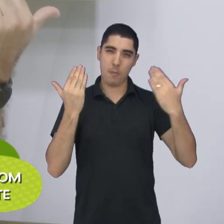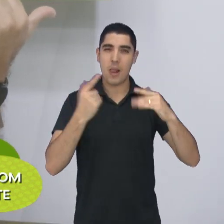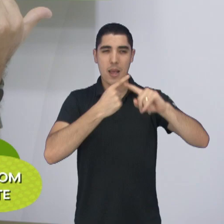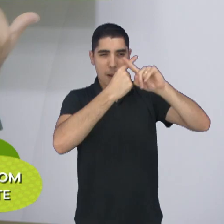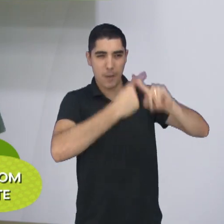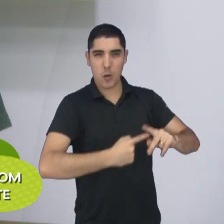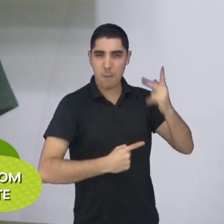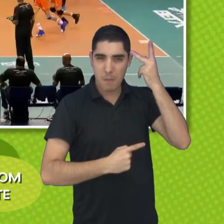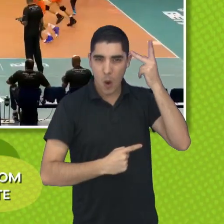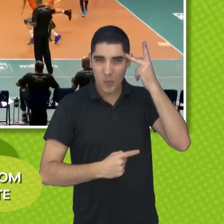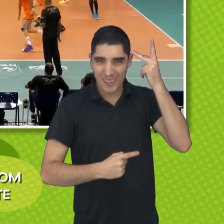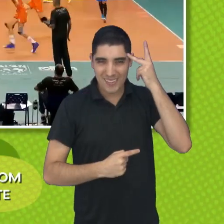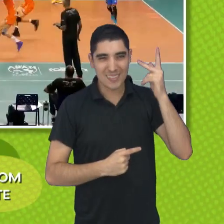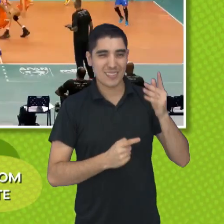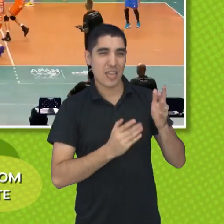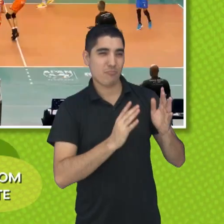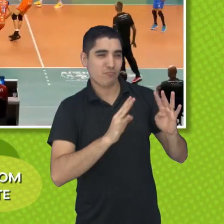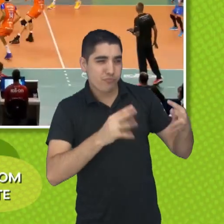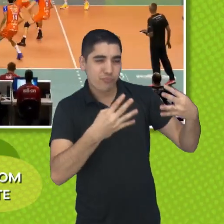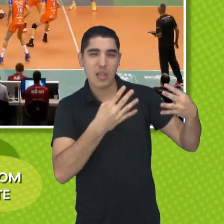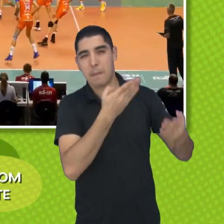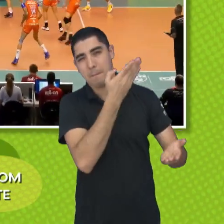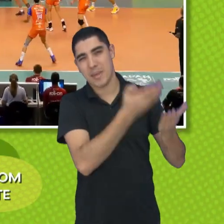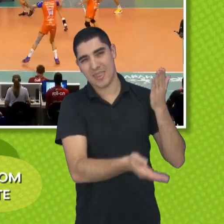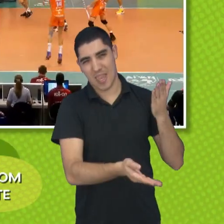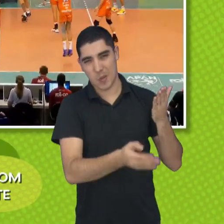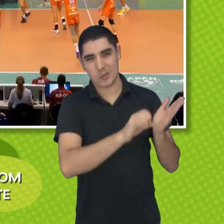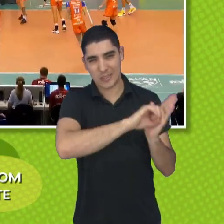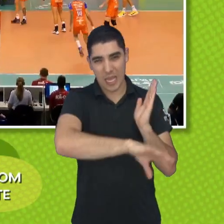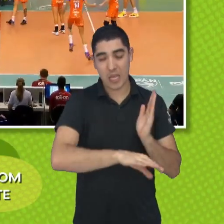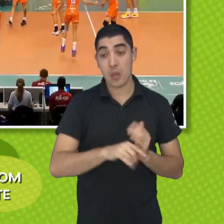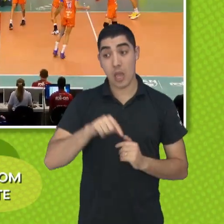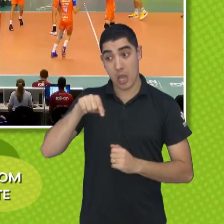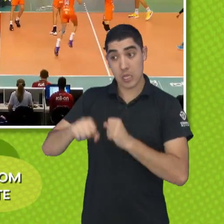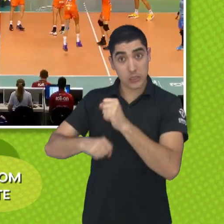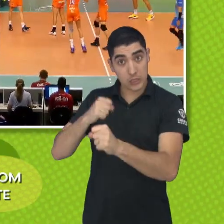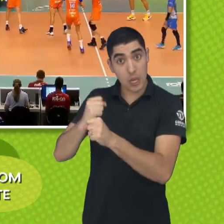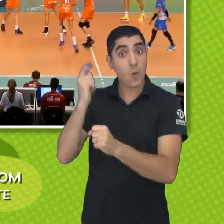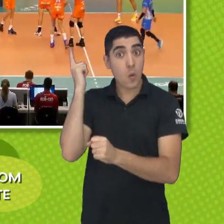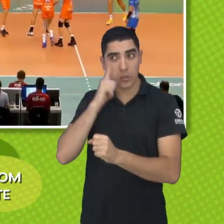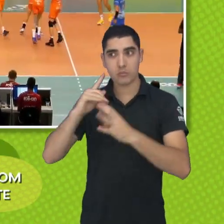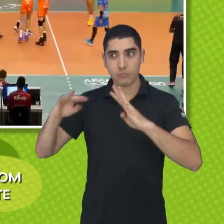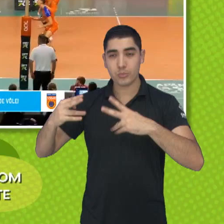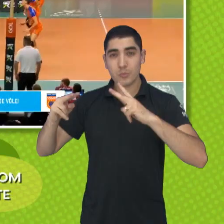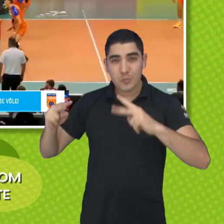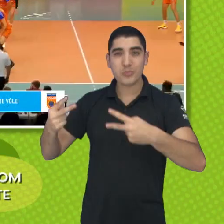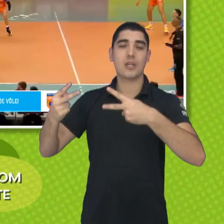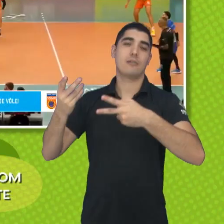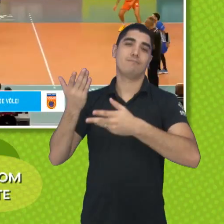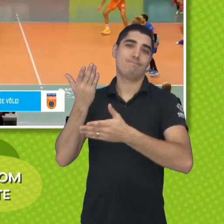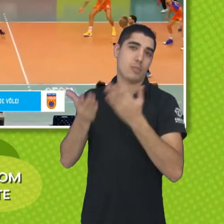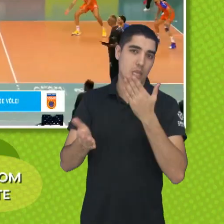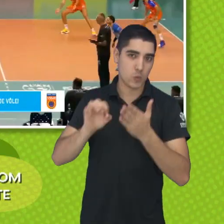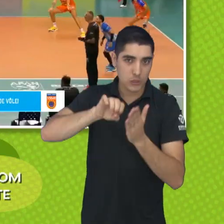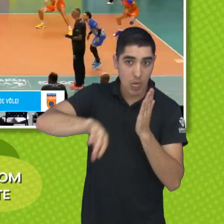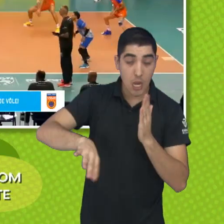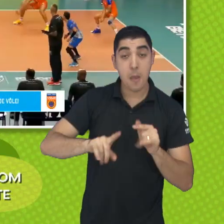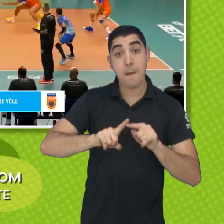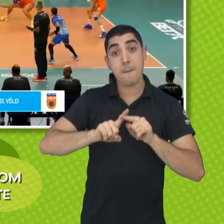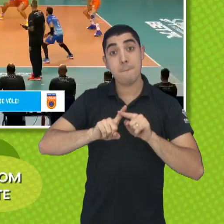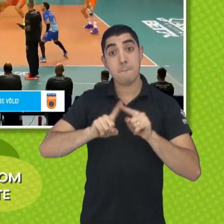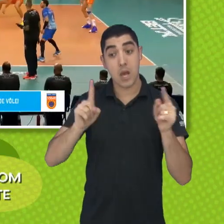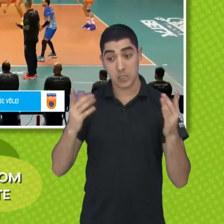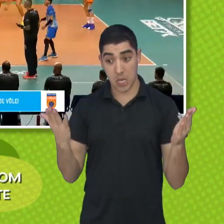passada caiu nas quartas de final. Esse ano, nessa temporada, foi até a semifinal E esse ano, né, nessa temporada,